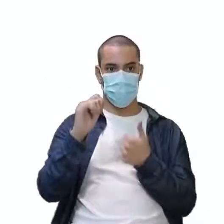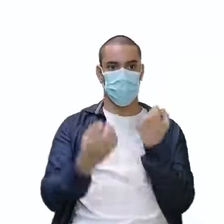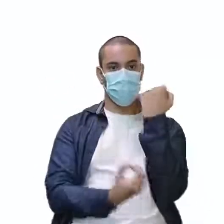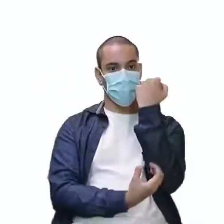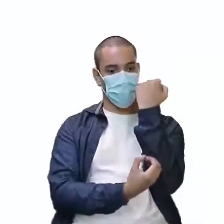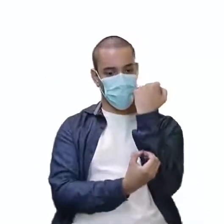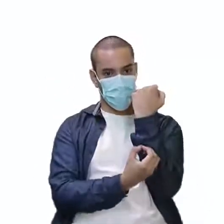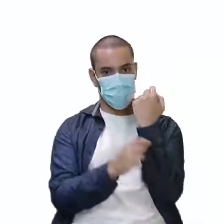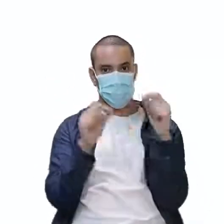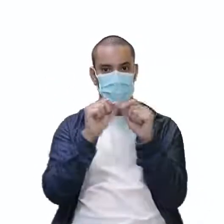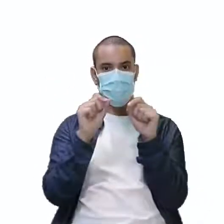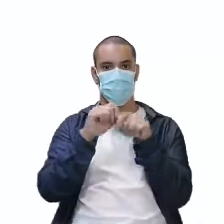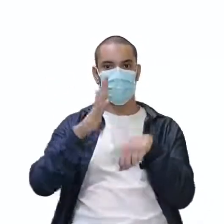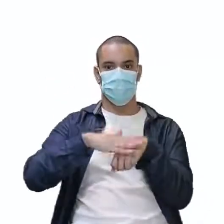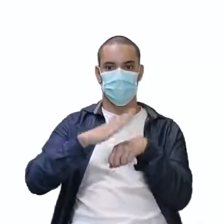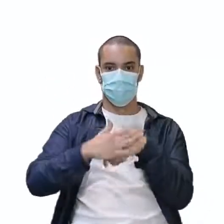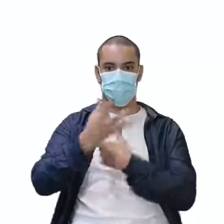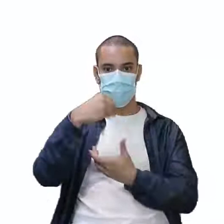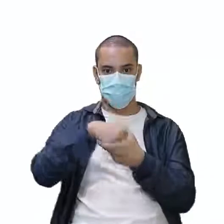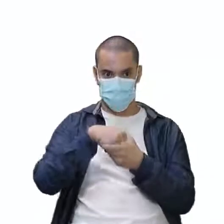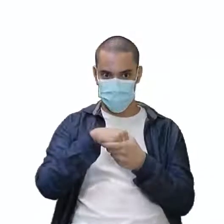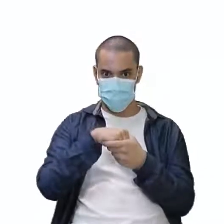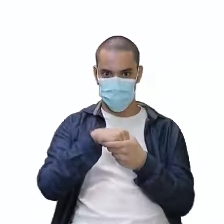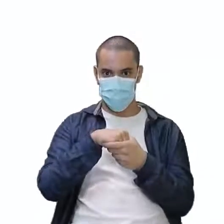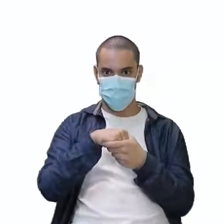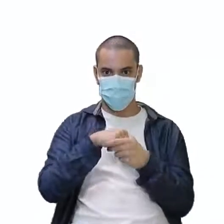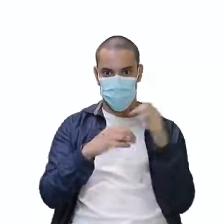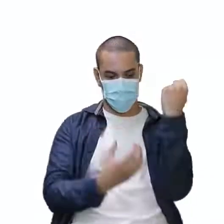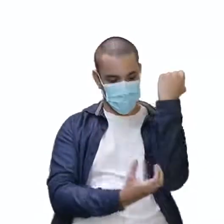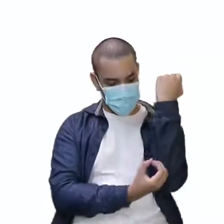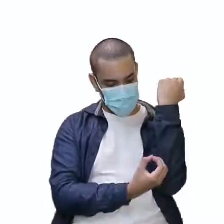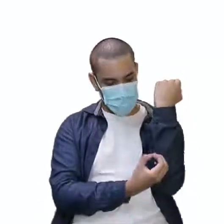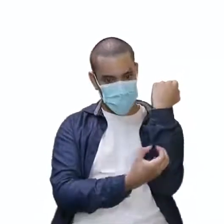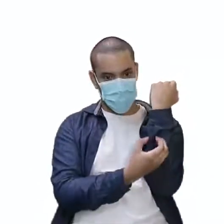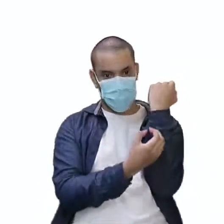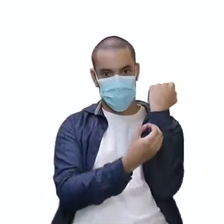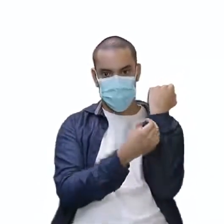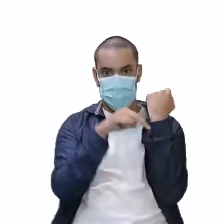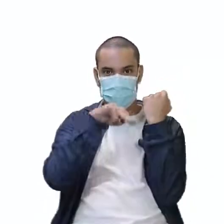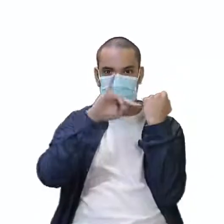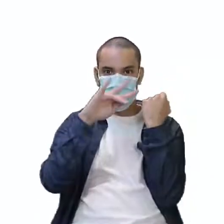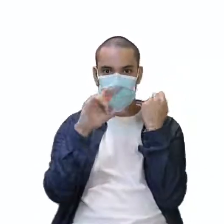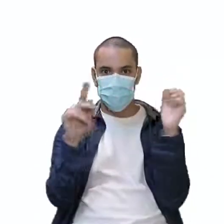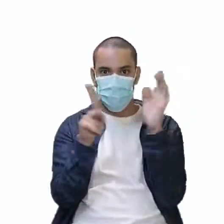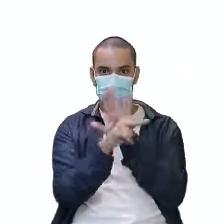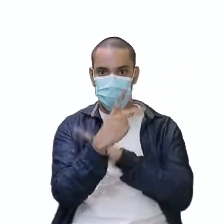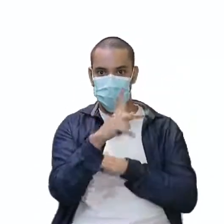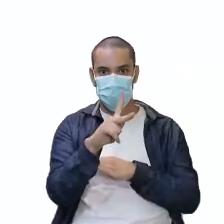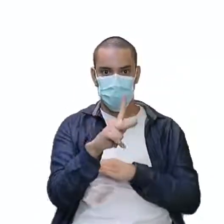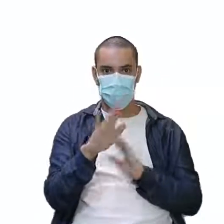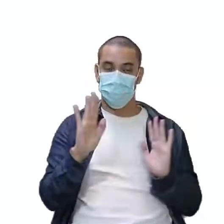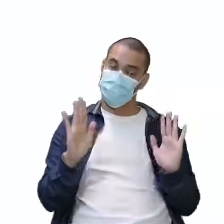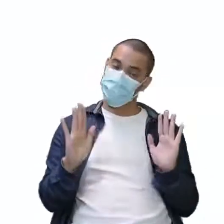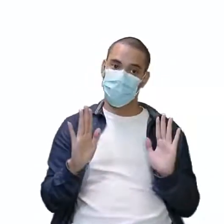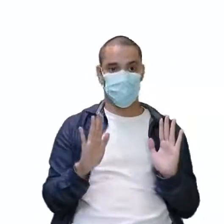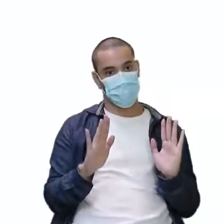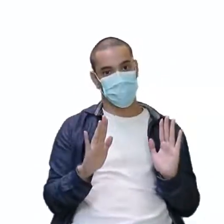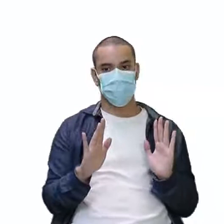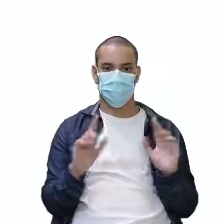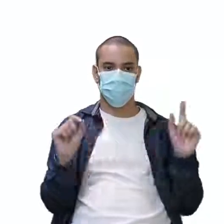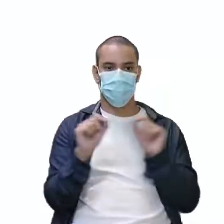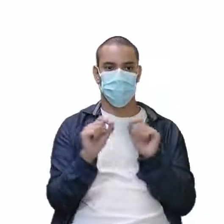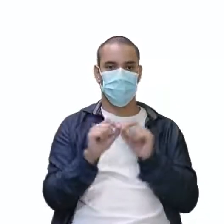cupins realizando suas atividades no cupinzeiro, a gente pode dizer assim, né? Cupins realizando o seu nicho, estando ali no seu nicho ecológico, né? Onde